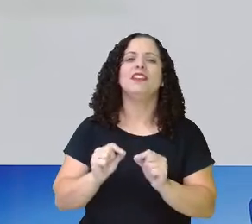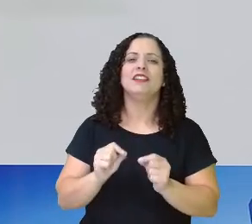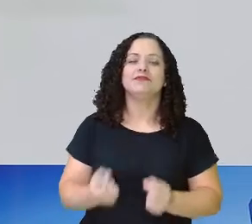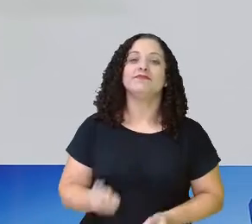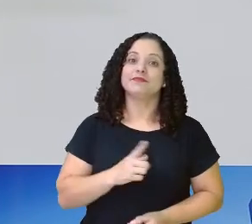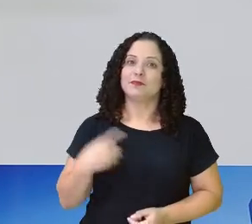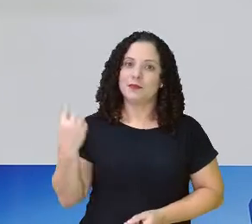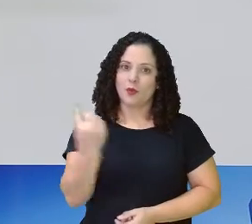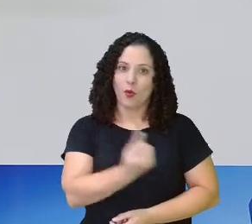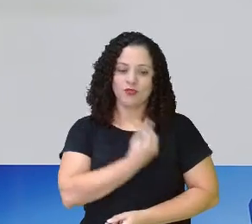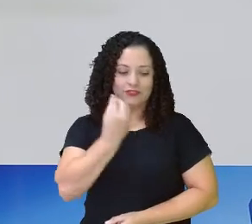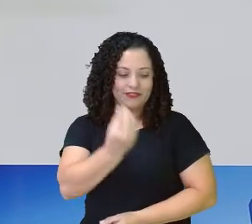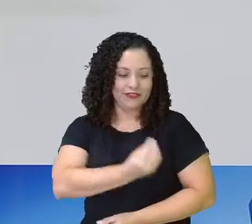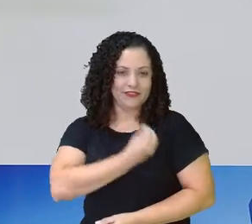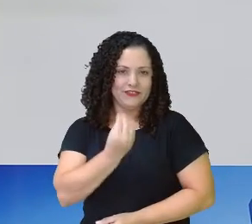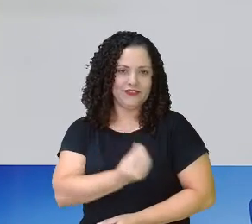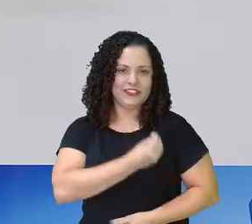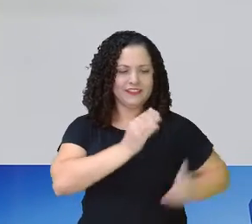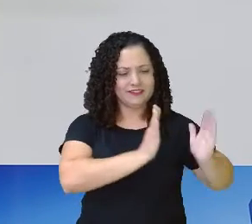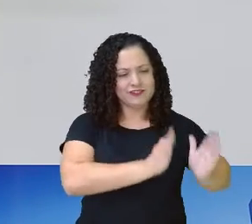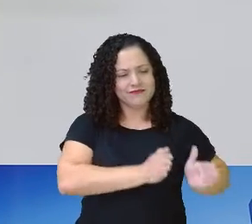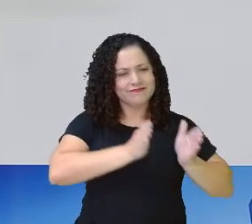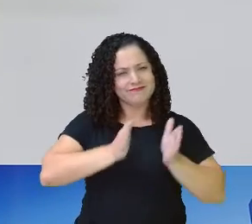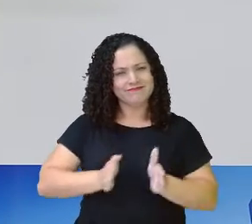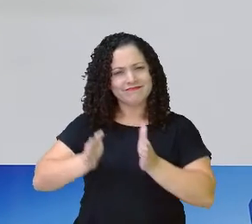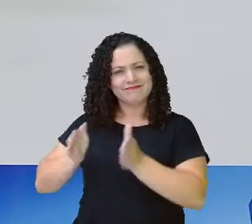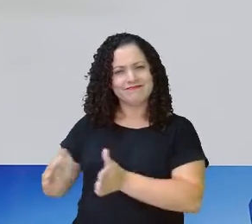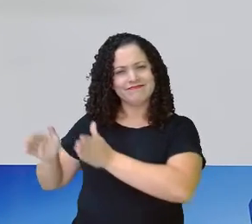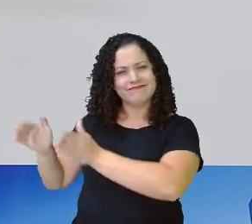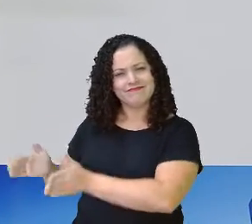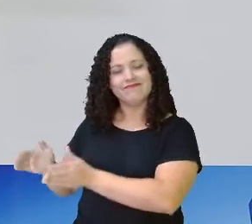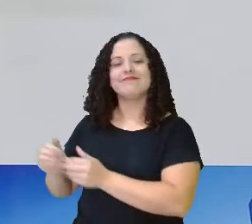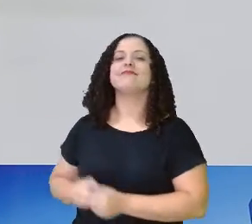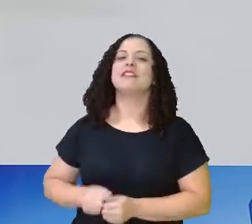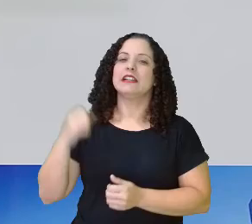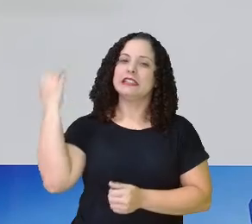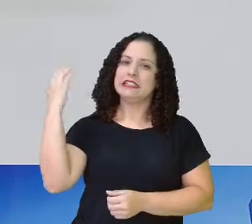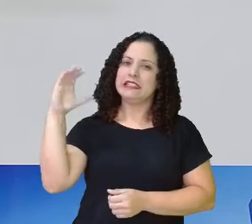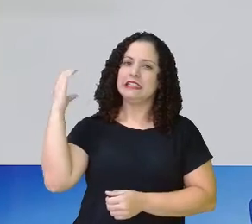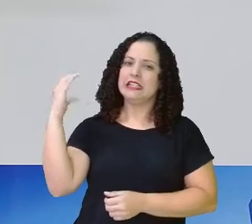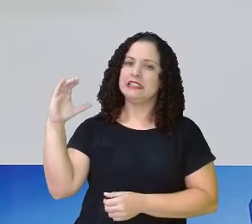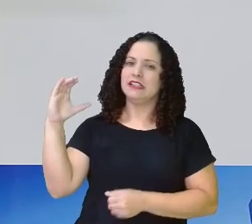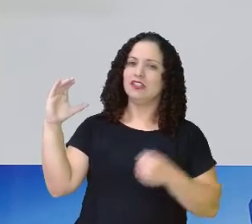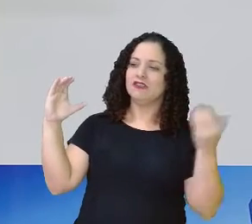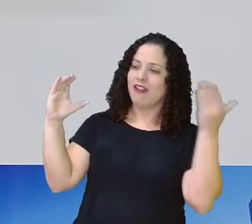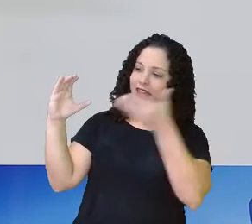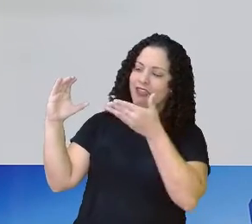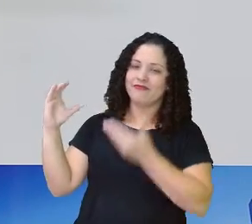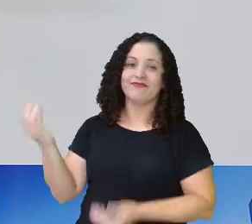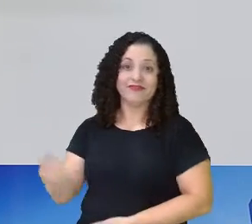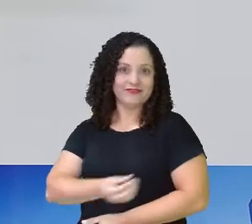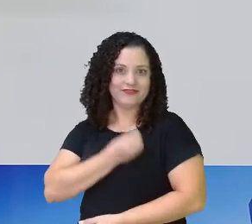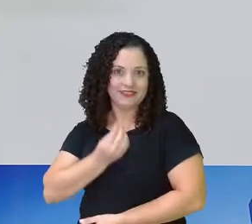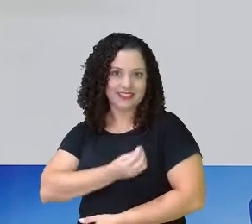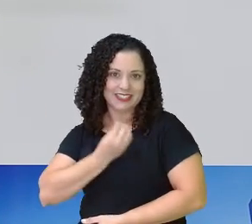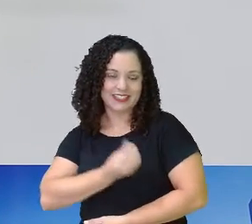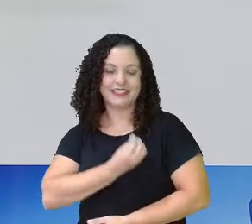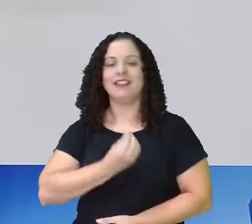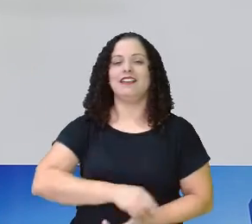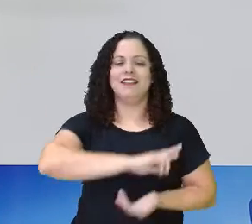também está, que são as fases da vida. Falar em ciências é falar na vida, nas suas